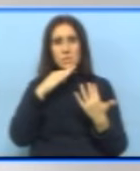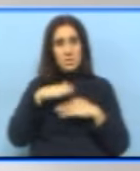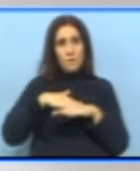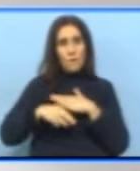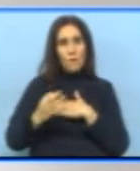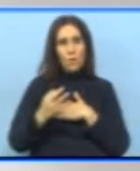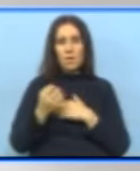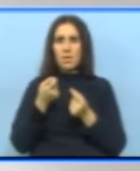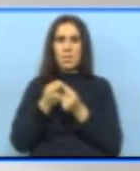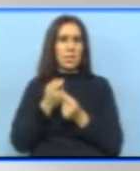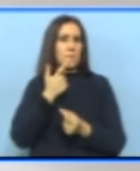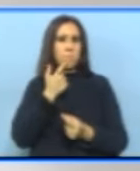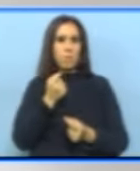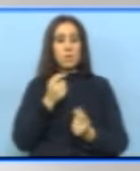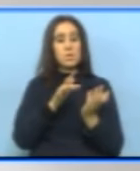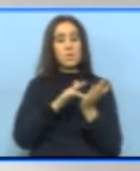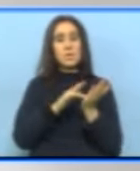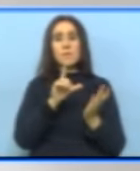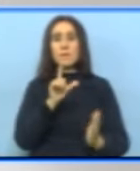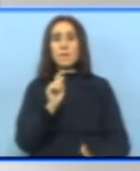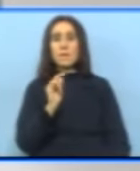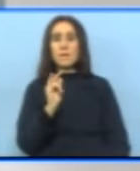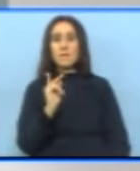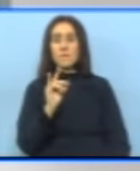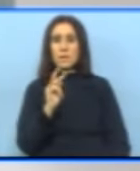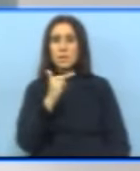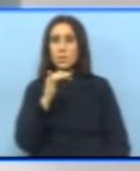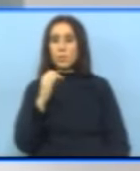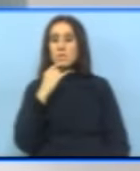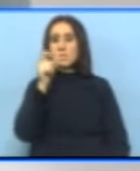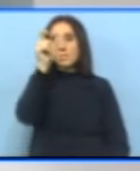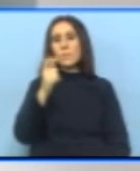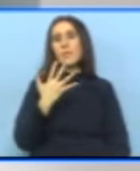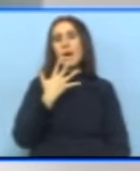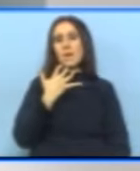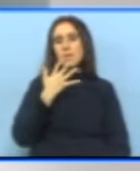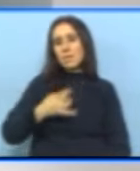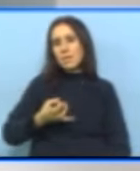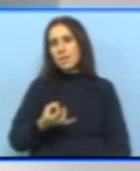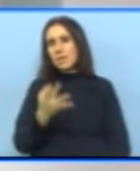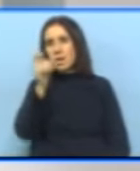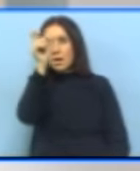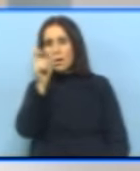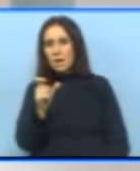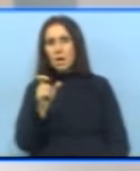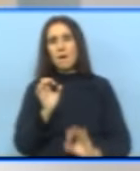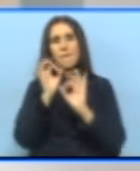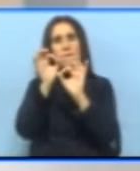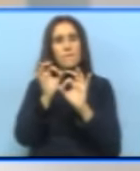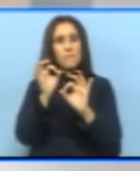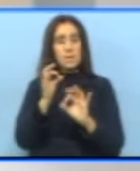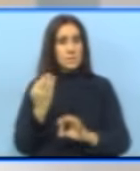Levítico diz, o cuidado do outro, entende? A justiça, a misericórdia feita ao outro, é condição